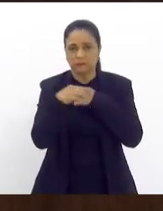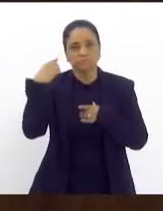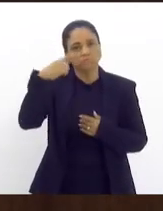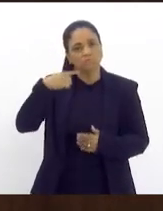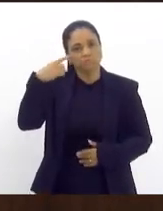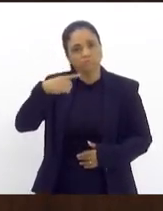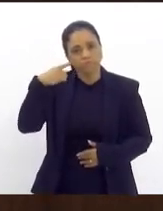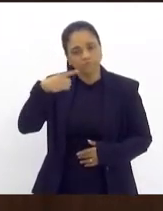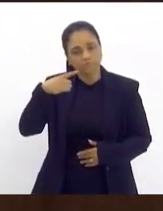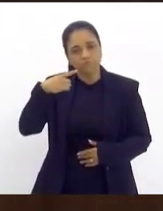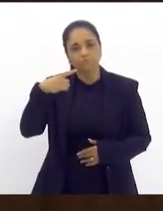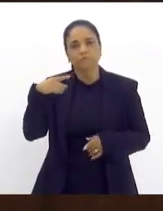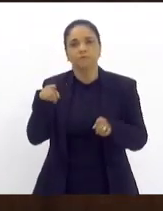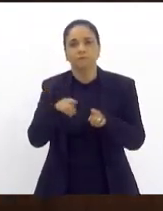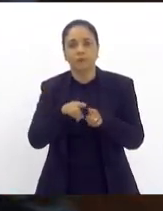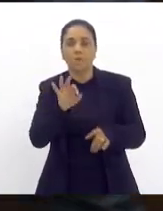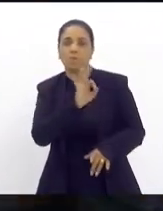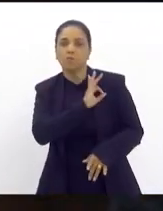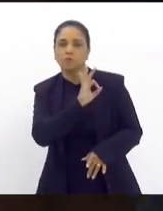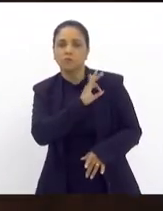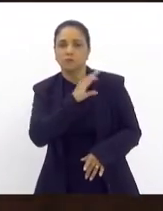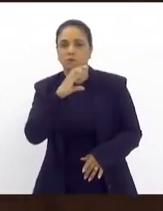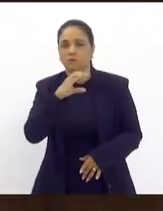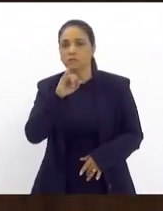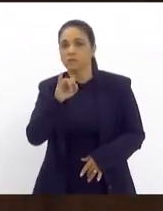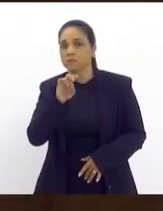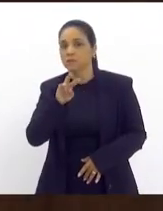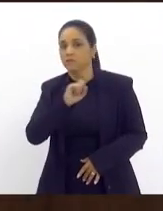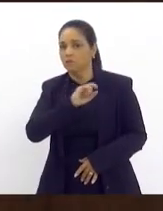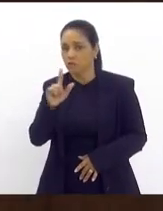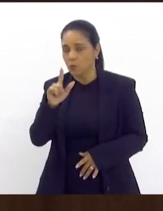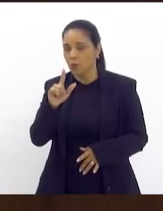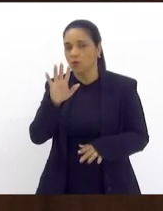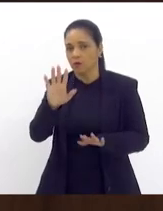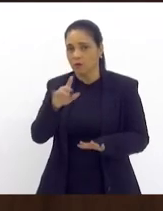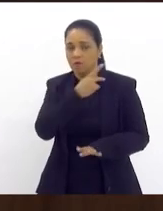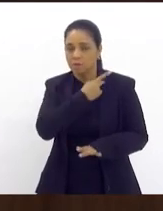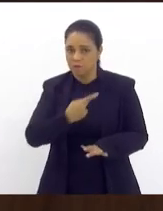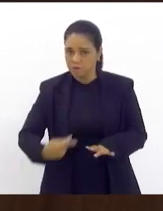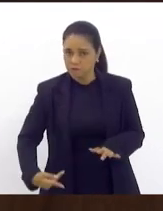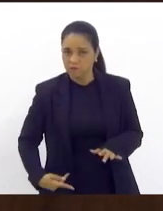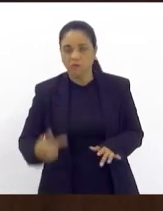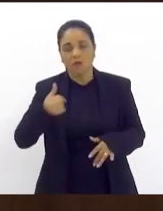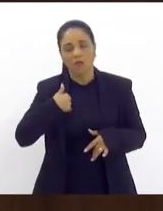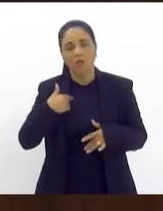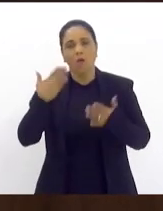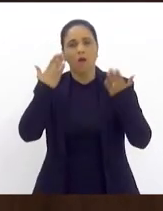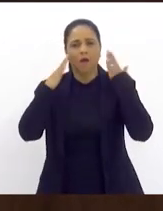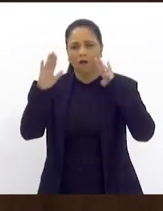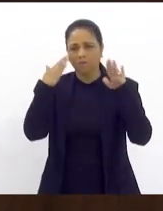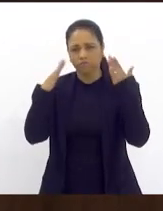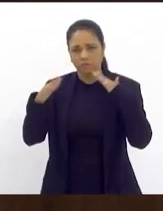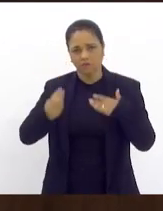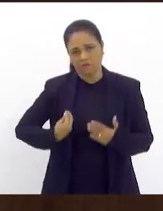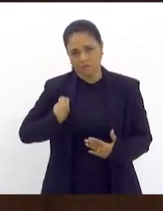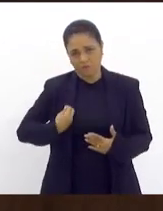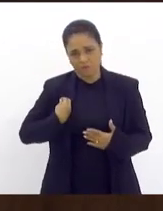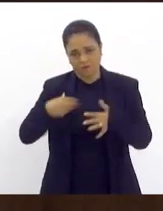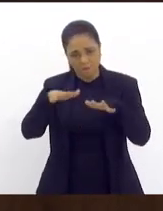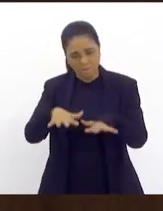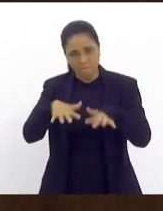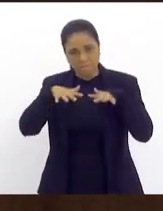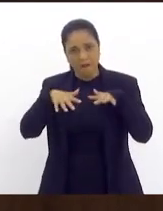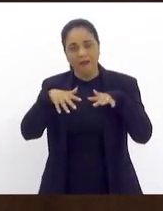civil eu faço apenas uma observação Presidente não sei Antes de Dizer da minha alegria de viver a frente dessa